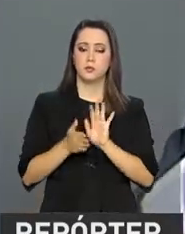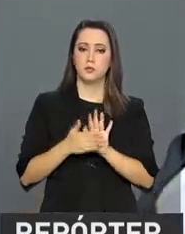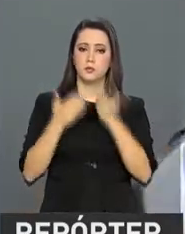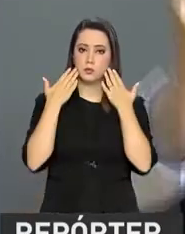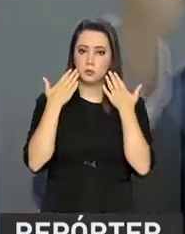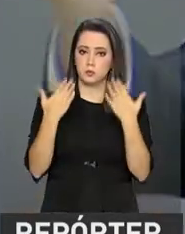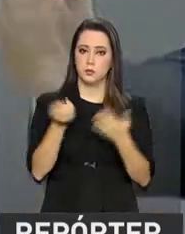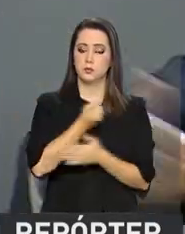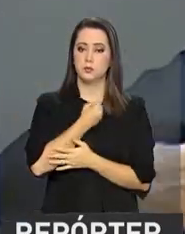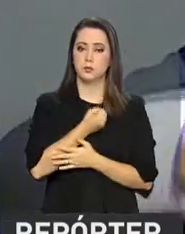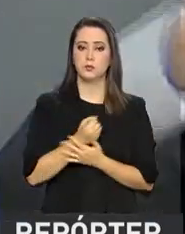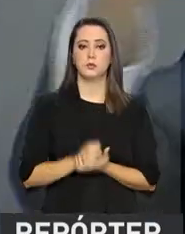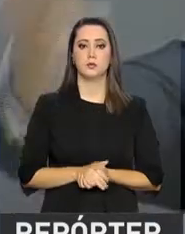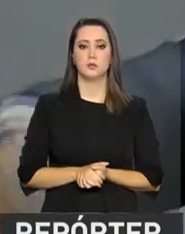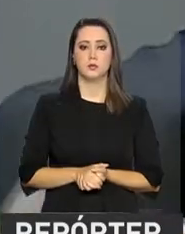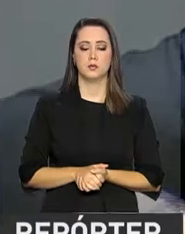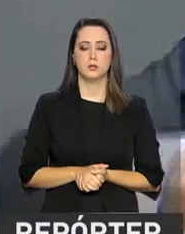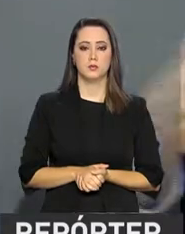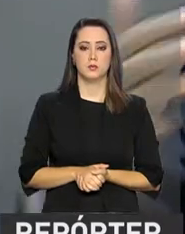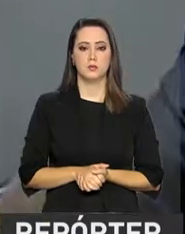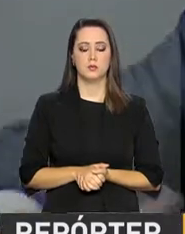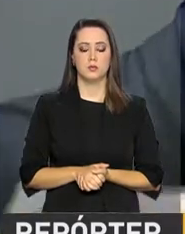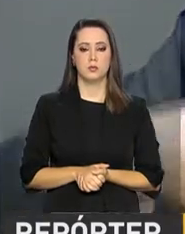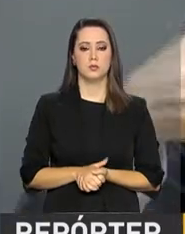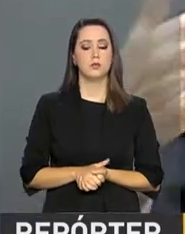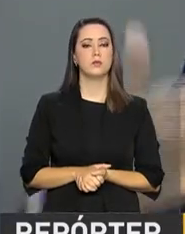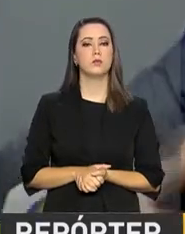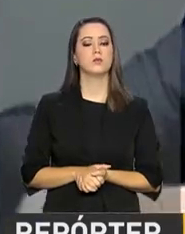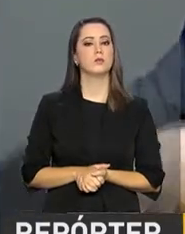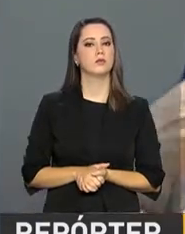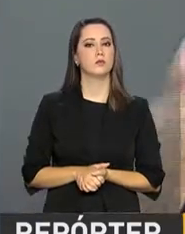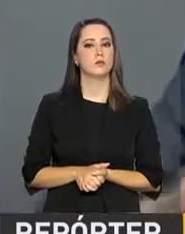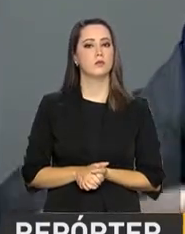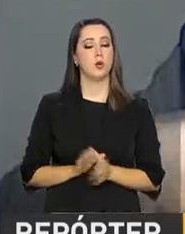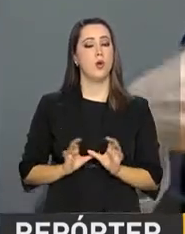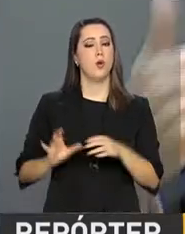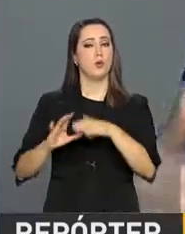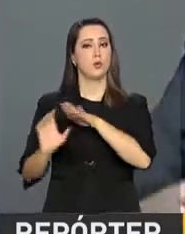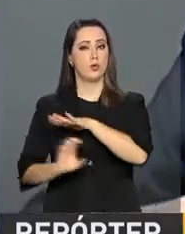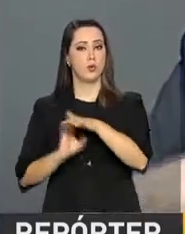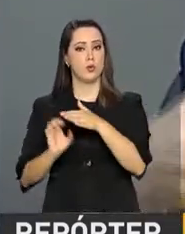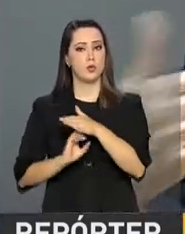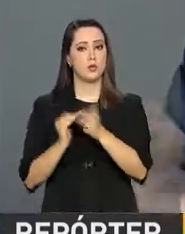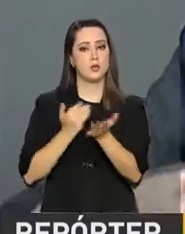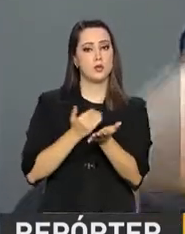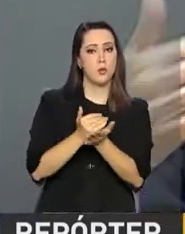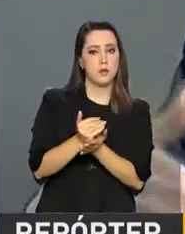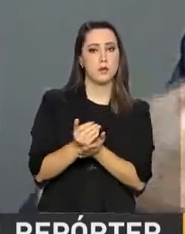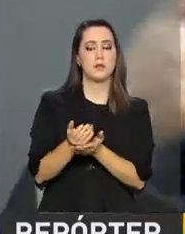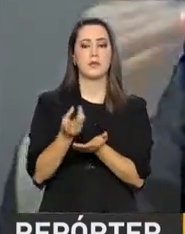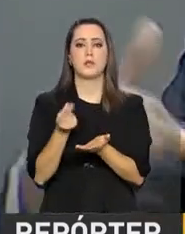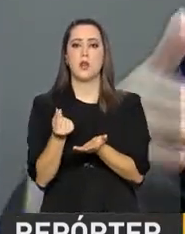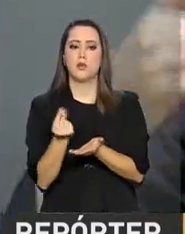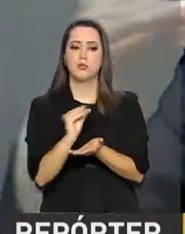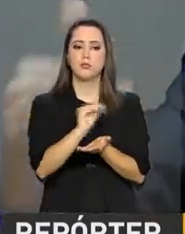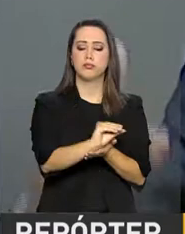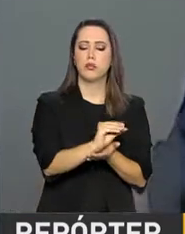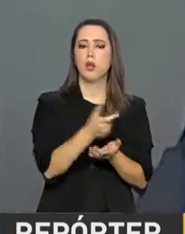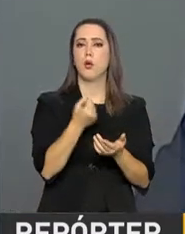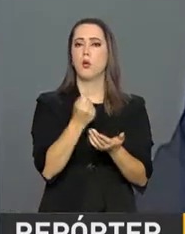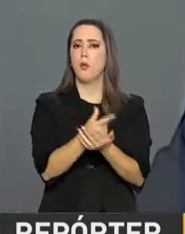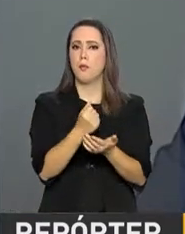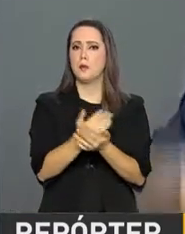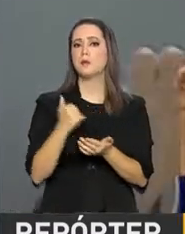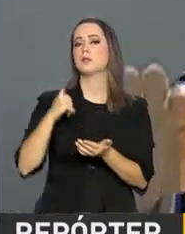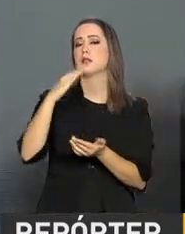os números as companhias começaram a investir mais e comprar e por capital de giro e tetra